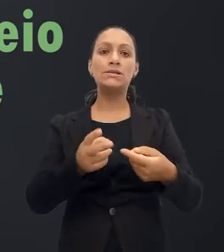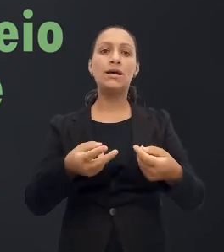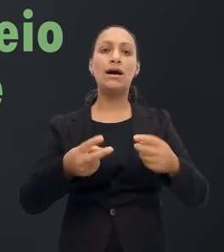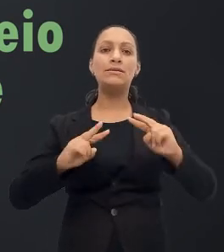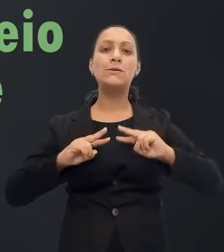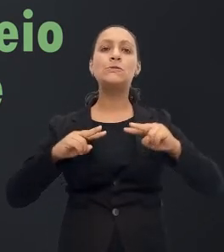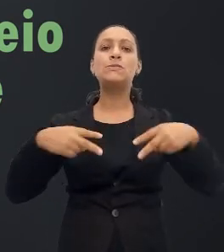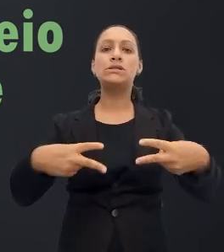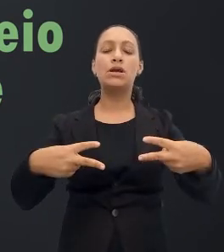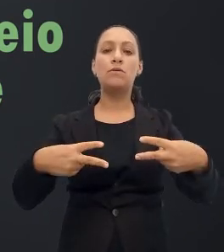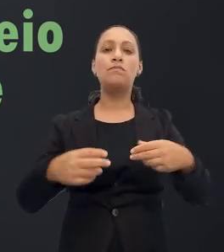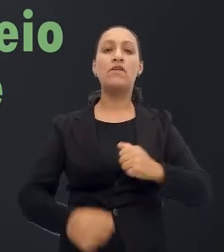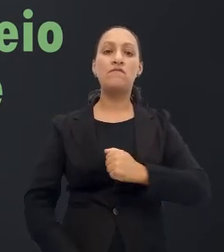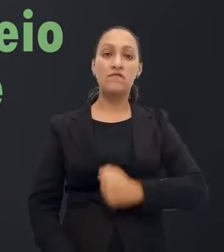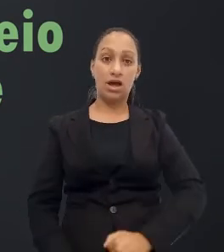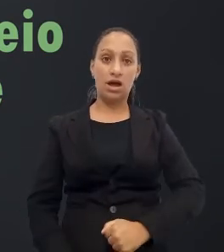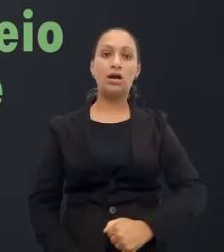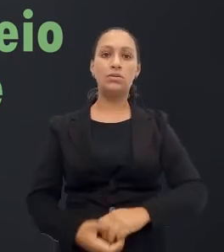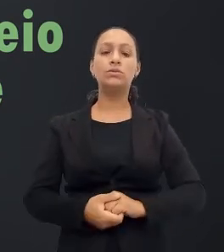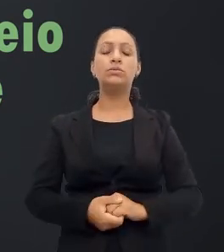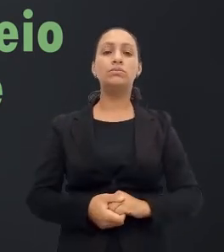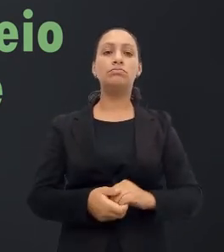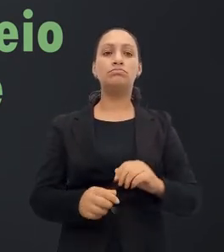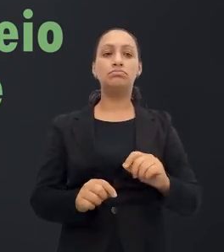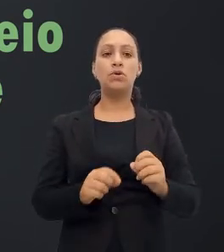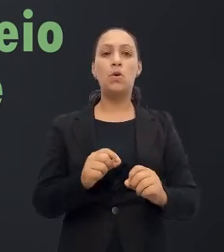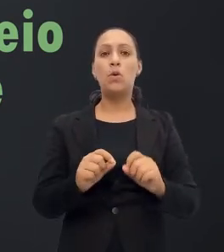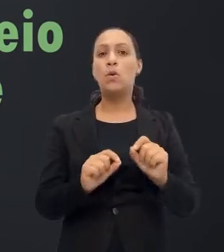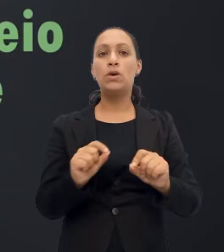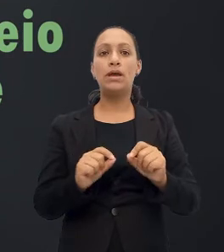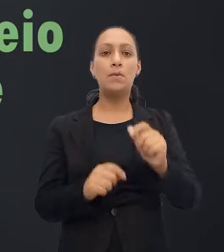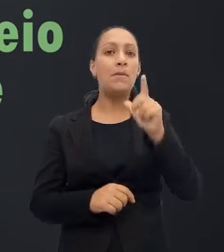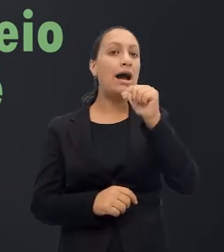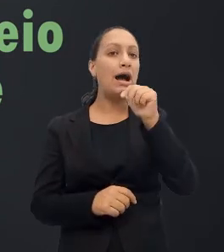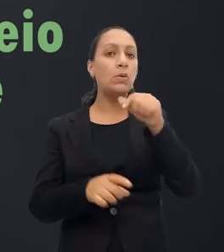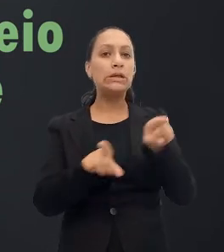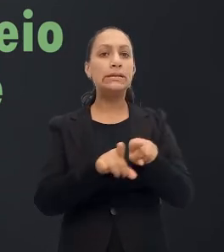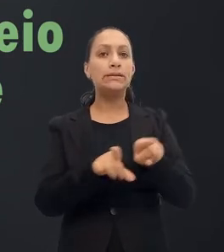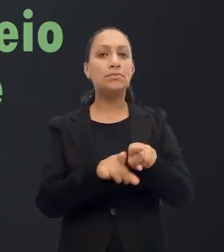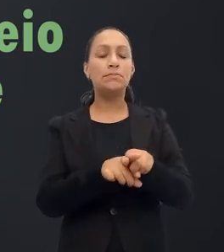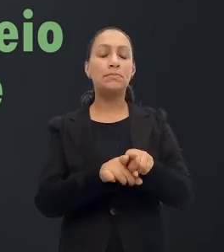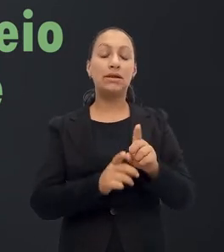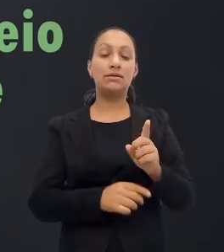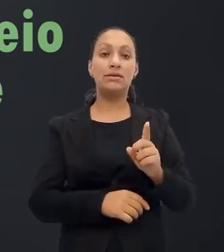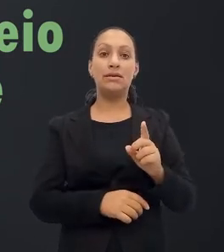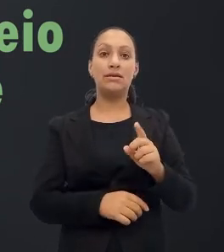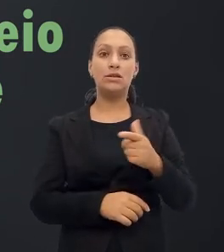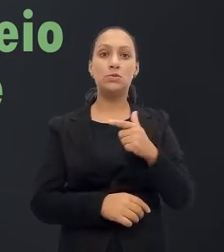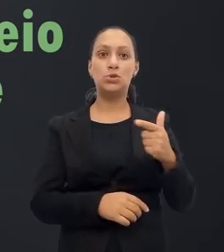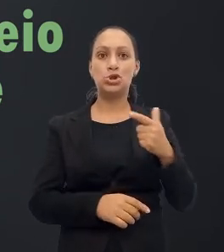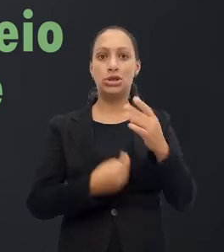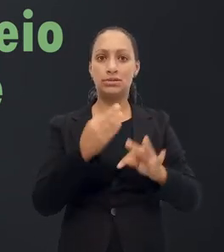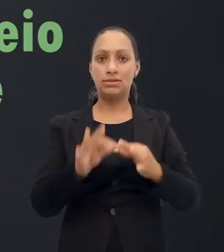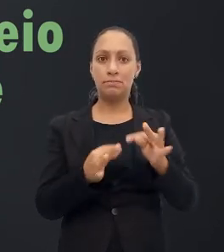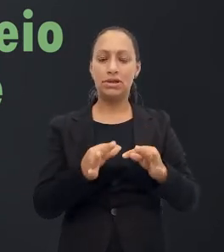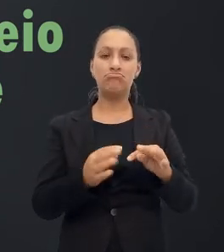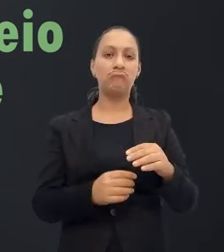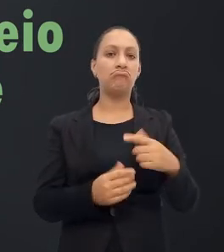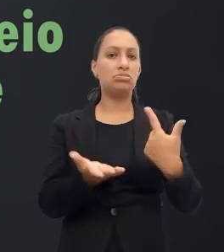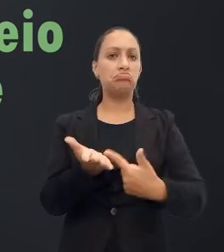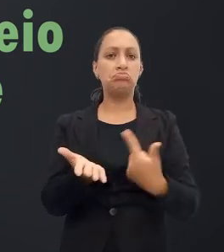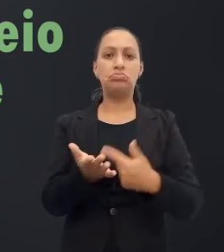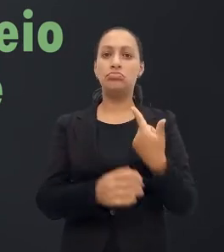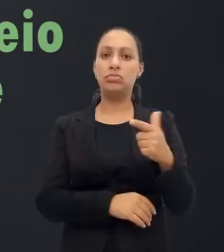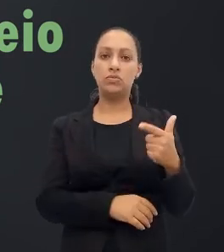de fecal-oral, seja por atividade de recreação ou consumindo uma água não tratada. Nós não temos isso ainda na literatura referente